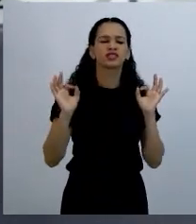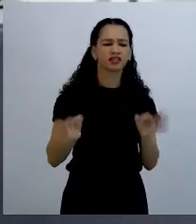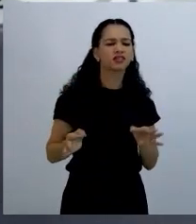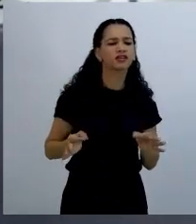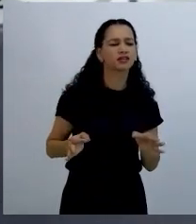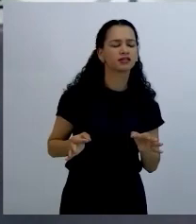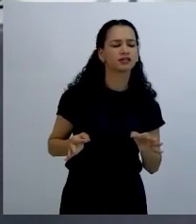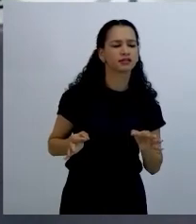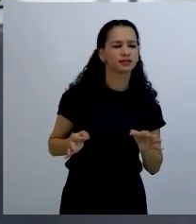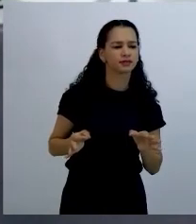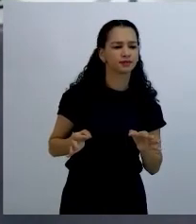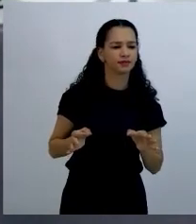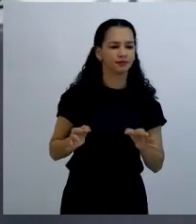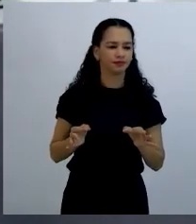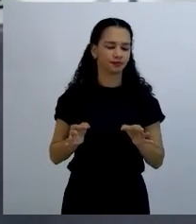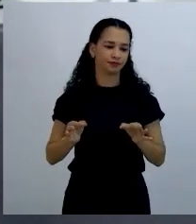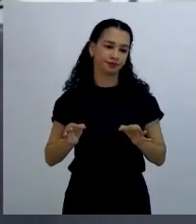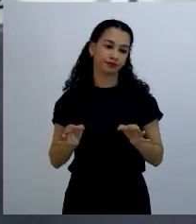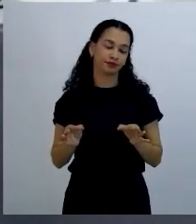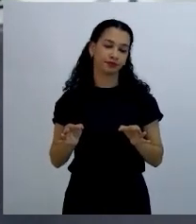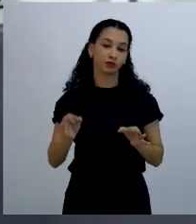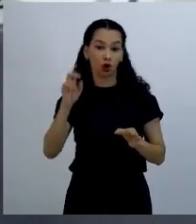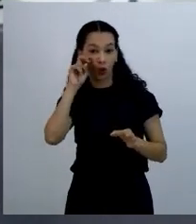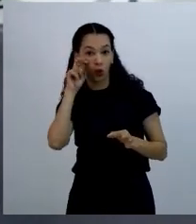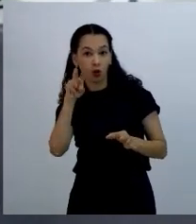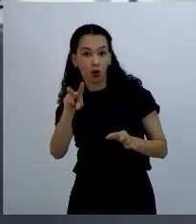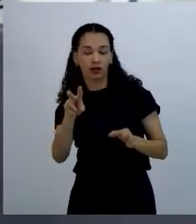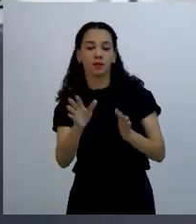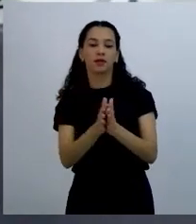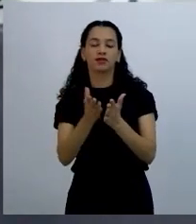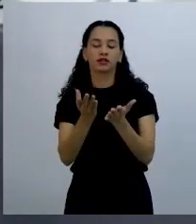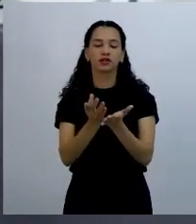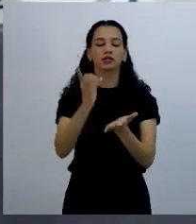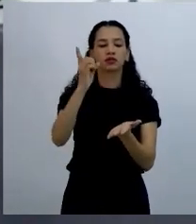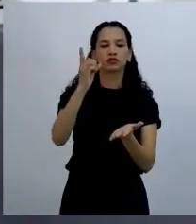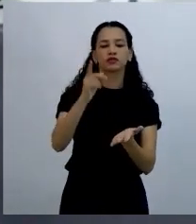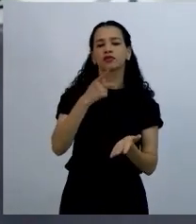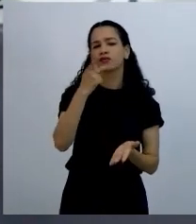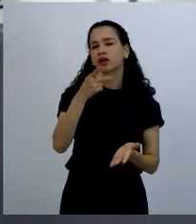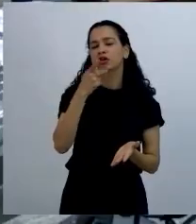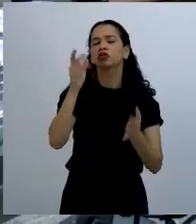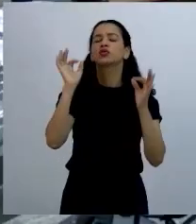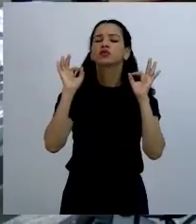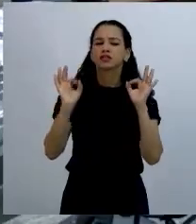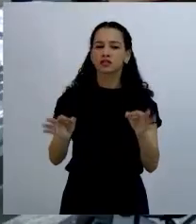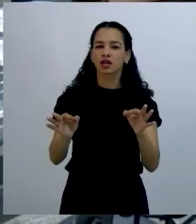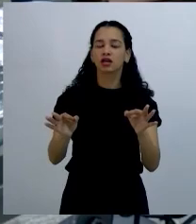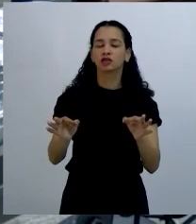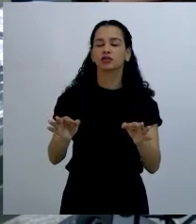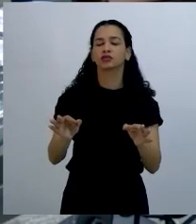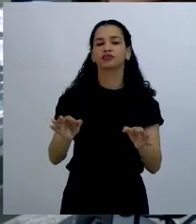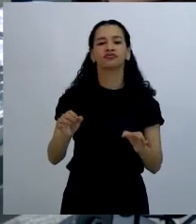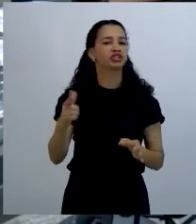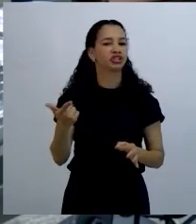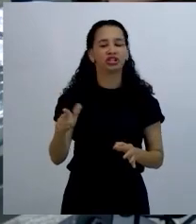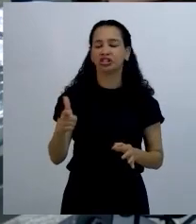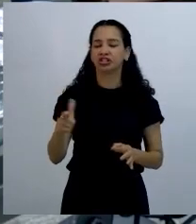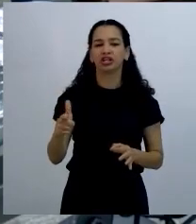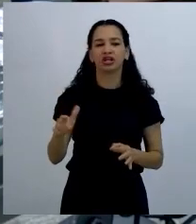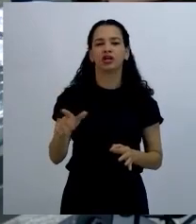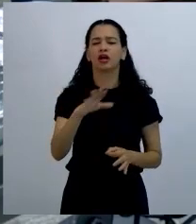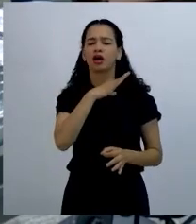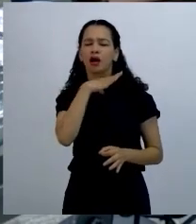certo de que nem a morte Nem a Vida Nem os anjos nem os principados nem as